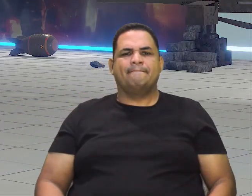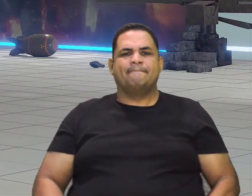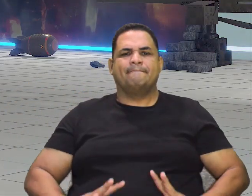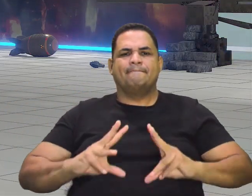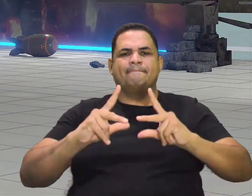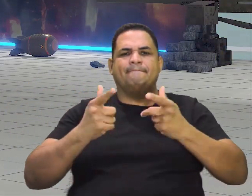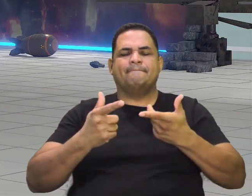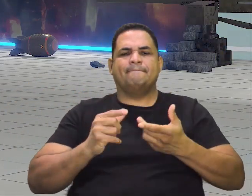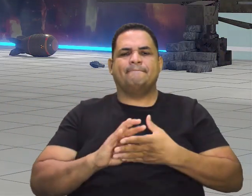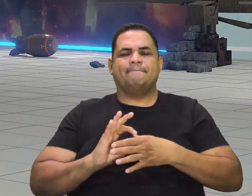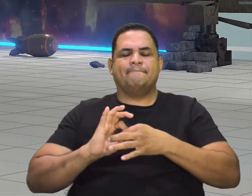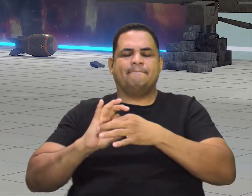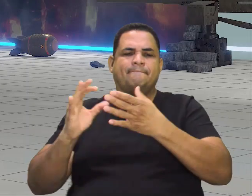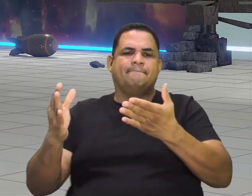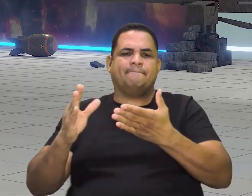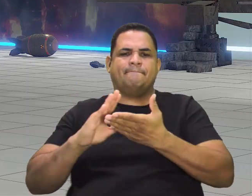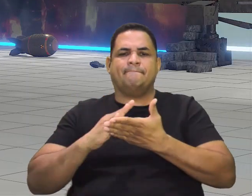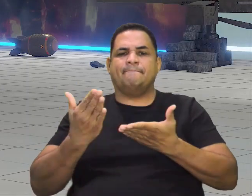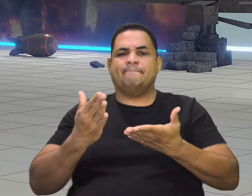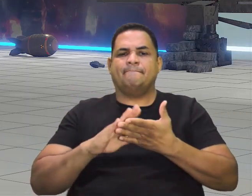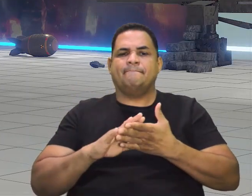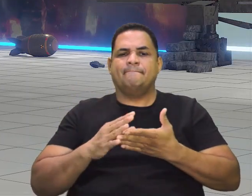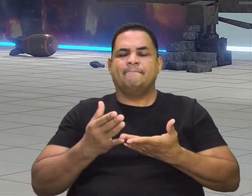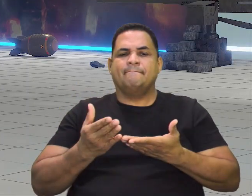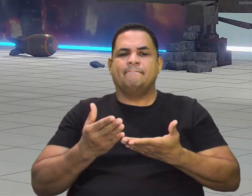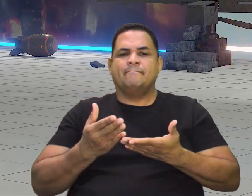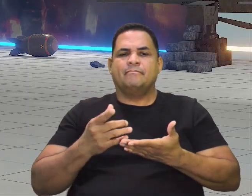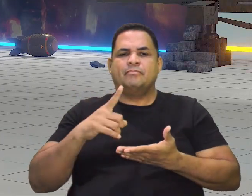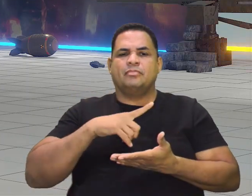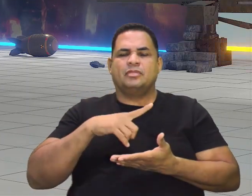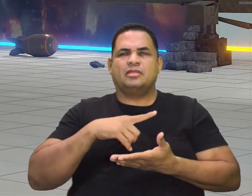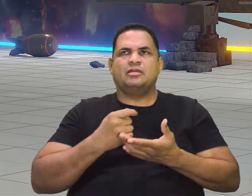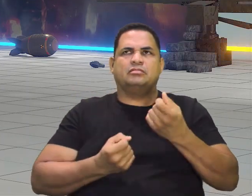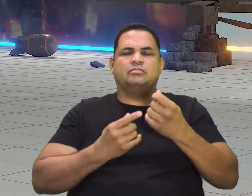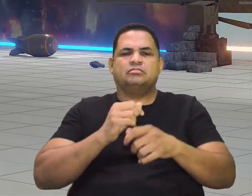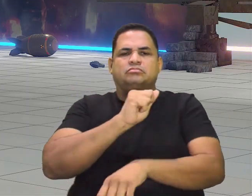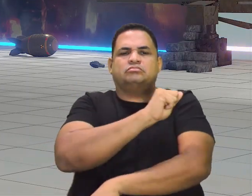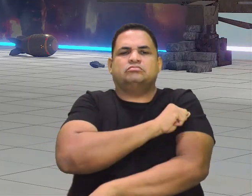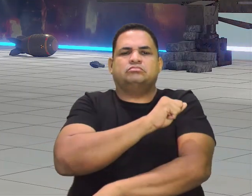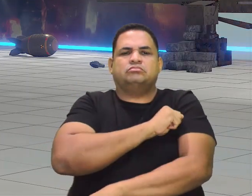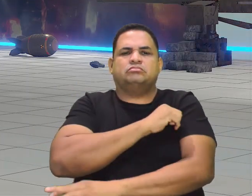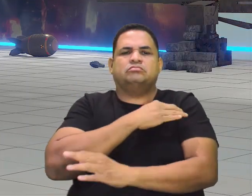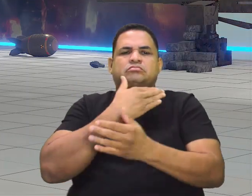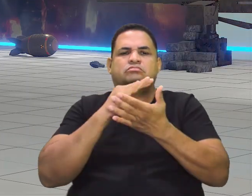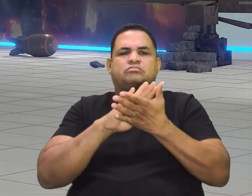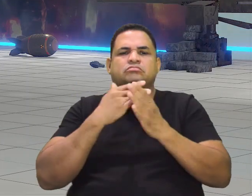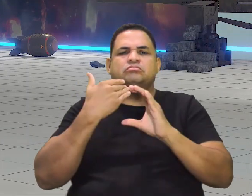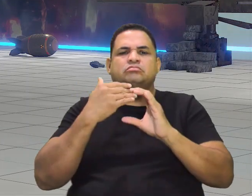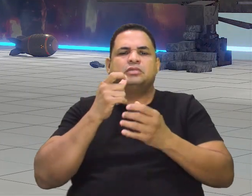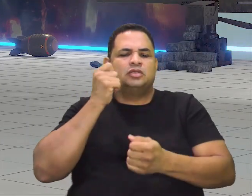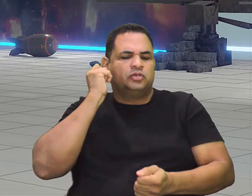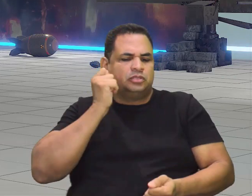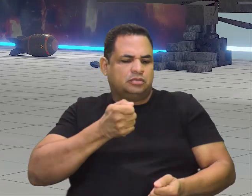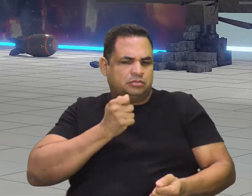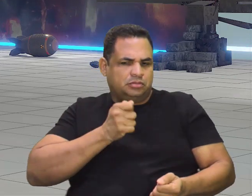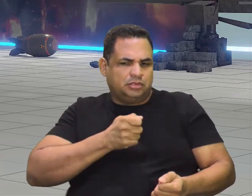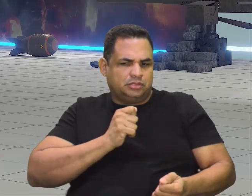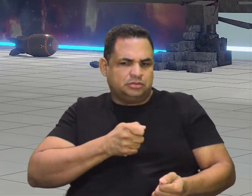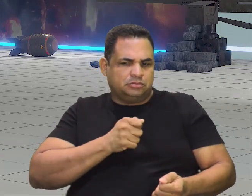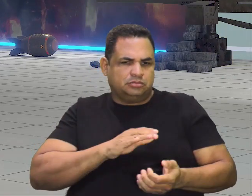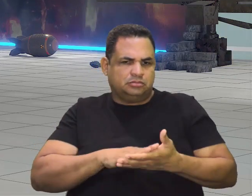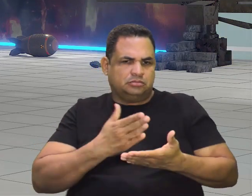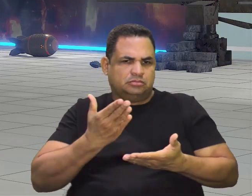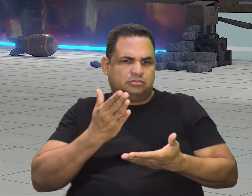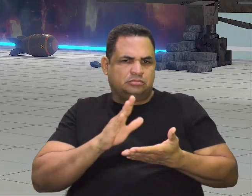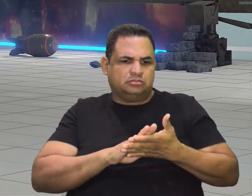Tudo isso são vestígios históricos. Eu tenho alguns alunos que entraram em contato comigo que eles acharam uma machadinha ali. Quando